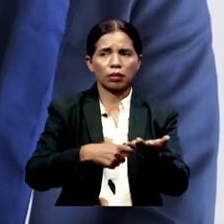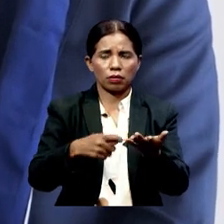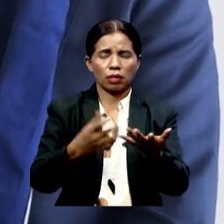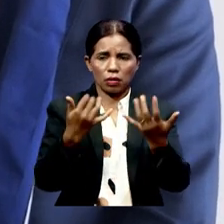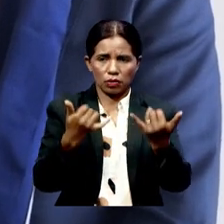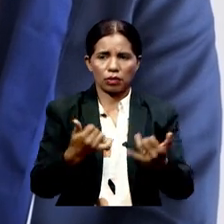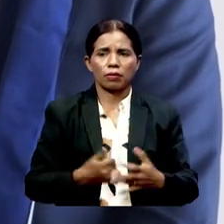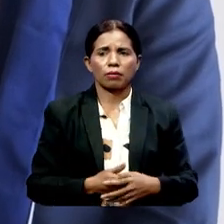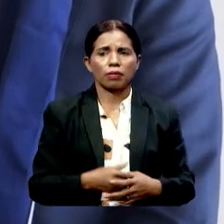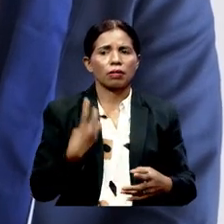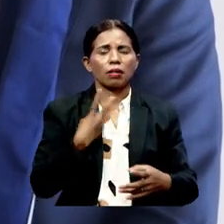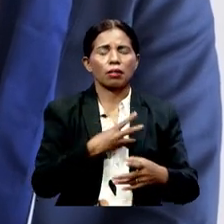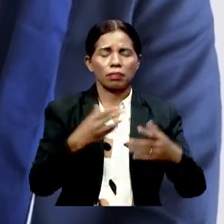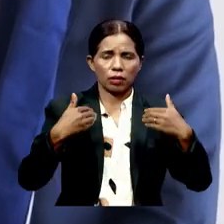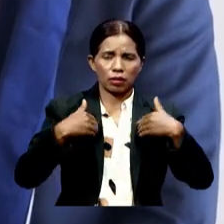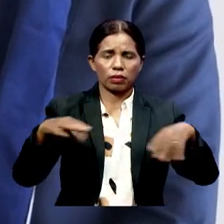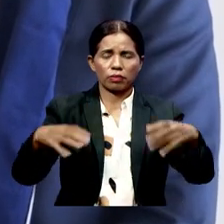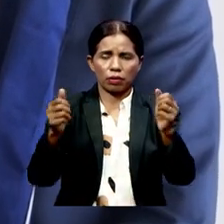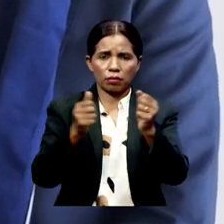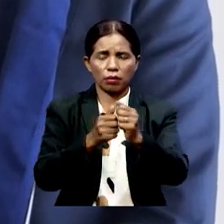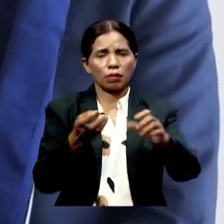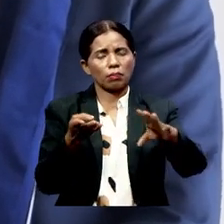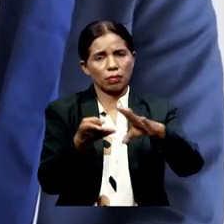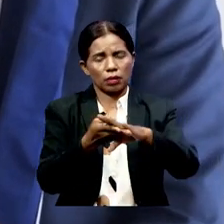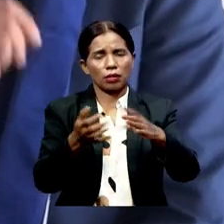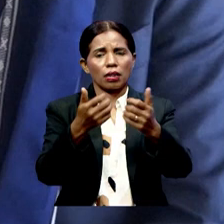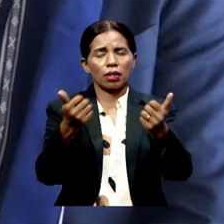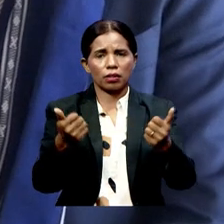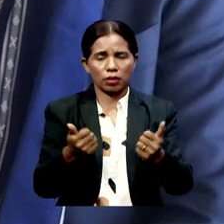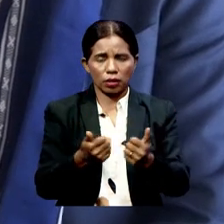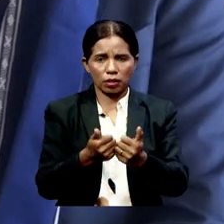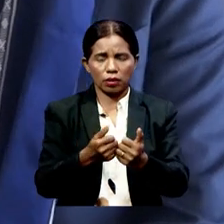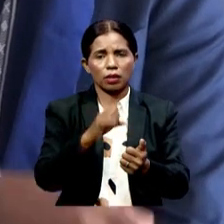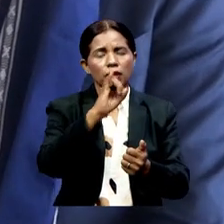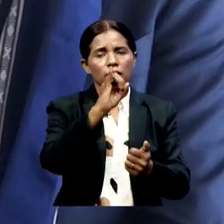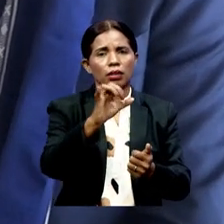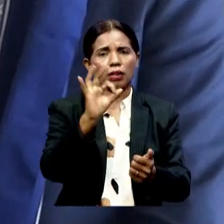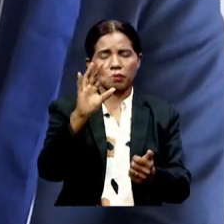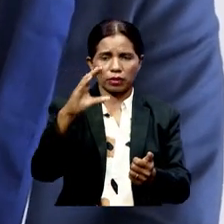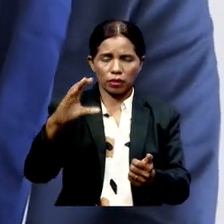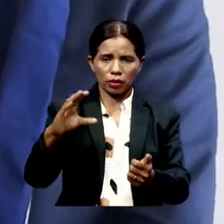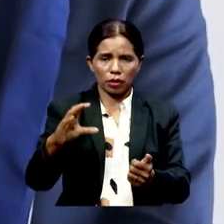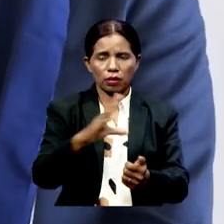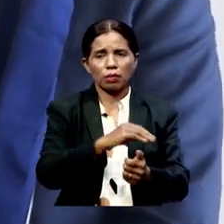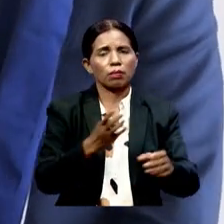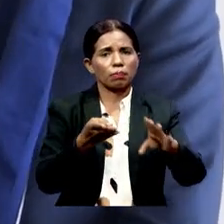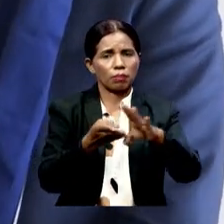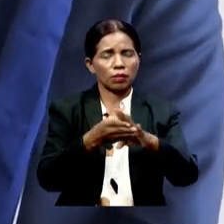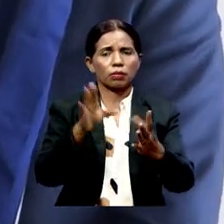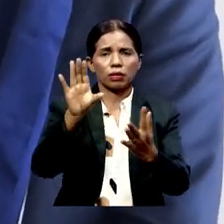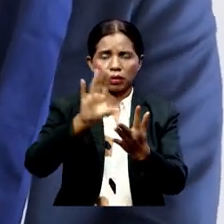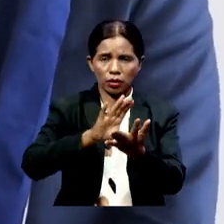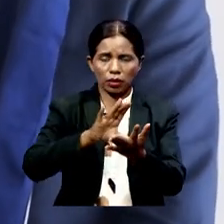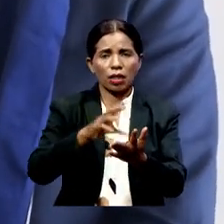da down a mi recuperação ho banco no agência financeira Siri Railaram nomos ho banco central no